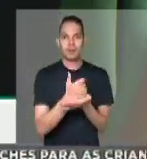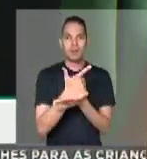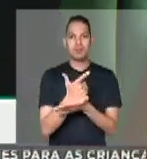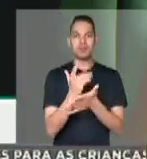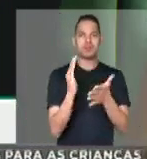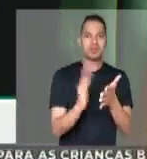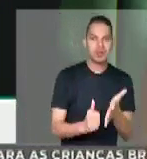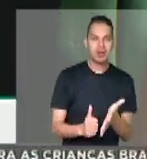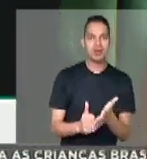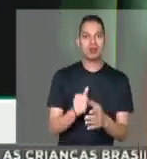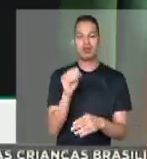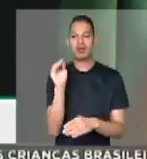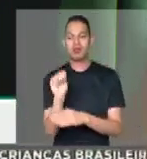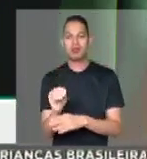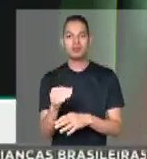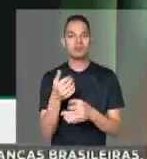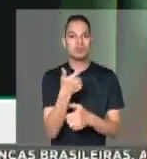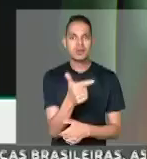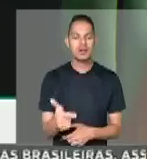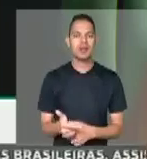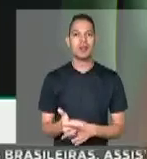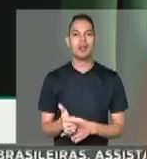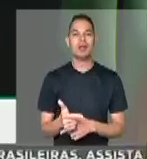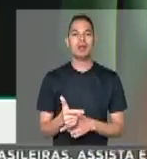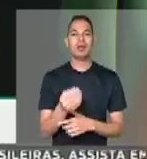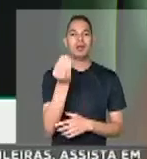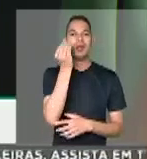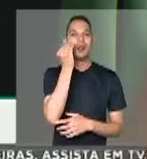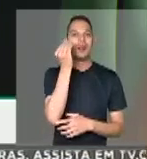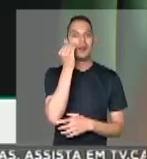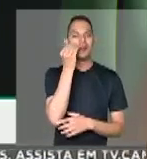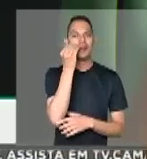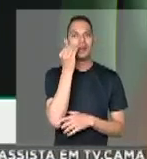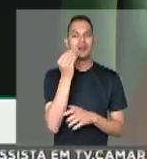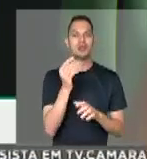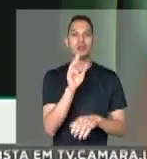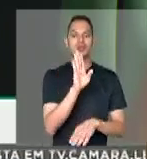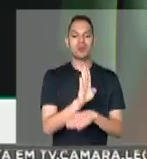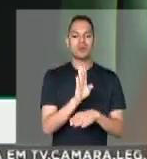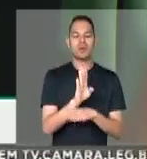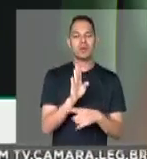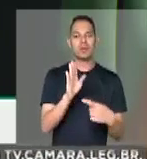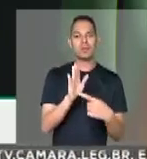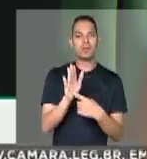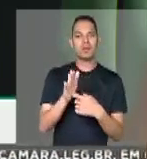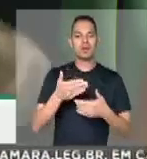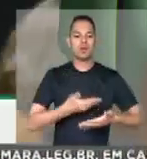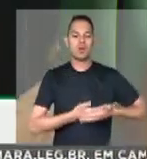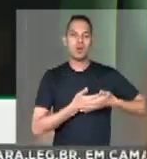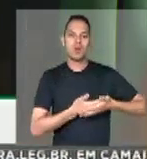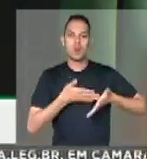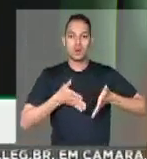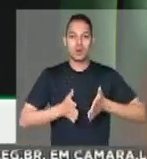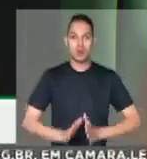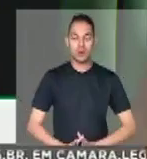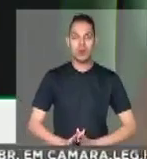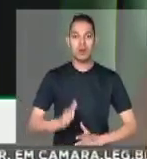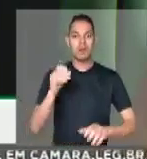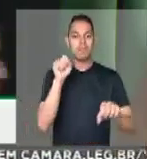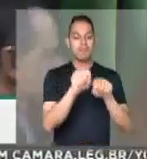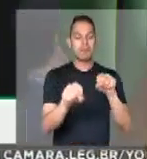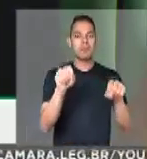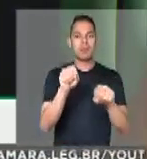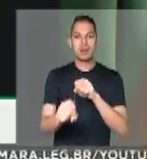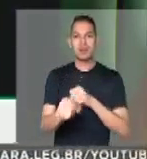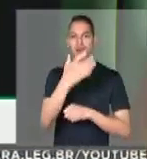dos senhores, que tira a condição de um teste de um pezinho de um recém-nascido de uma maternidade, ela está matando tocantinenses no meu